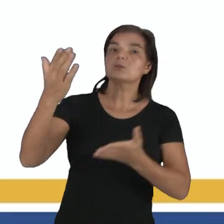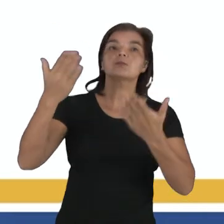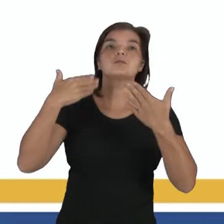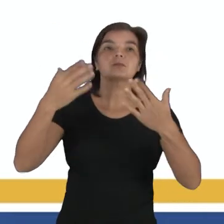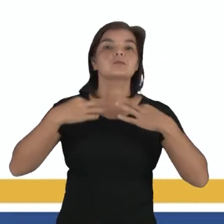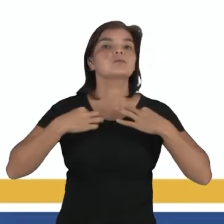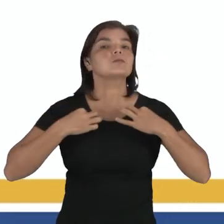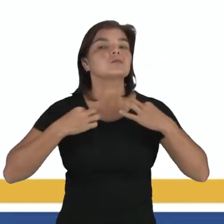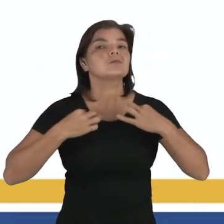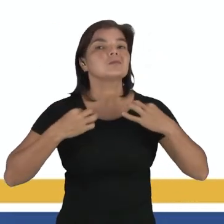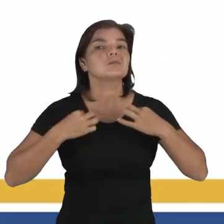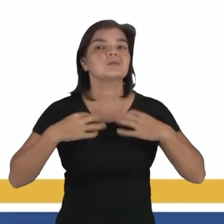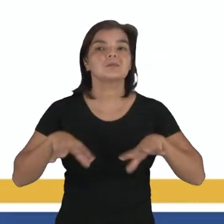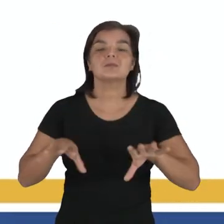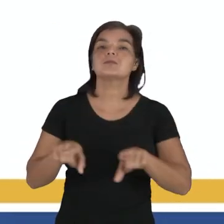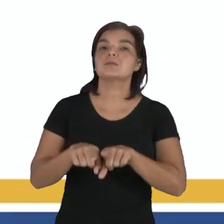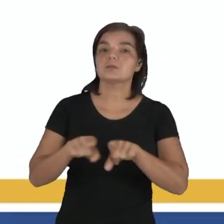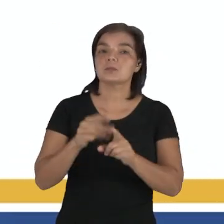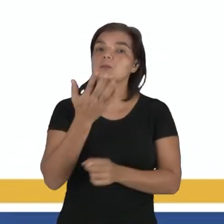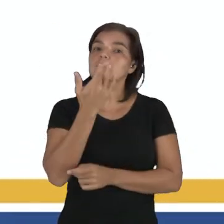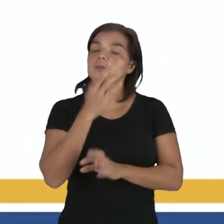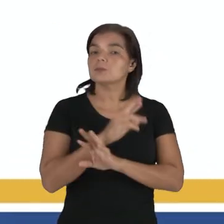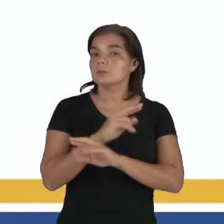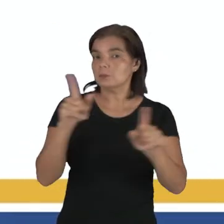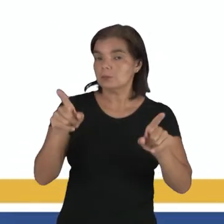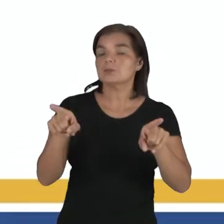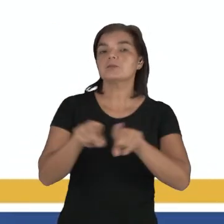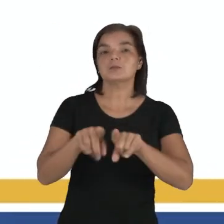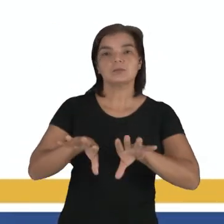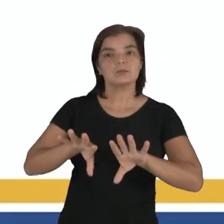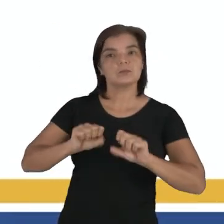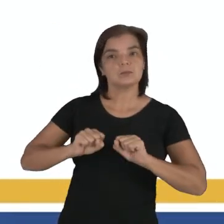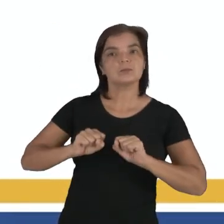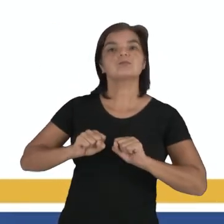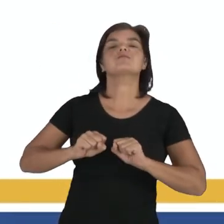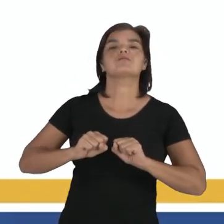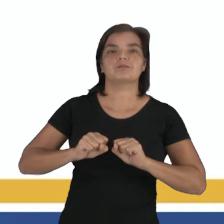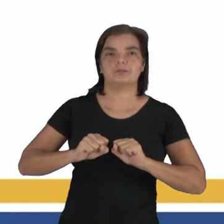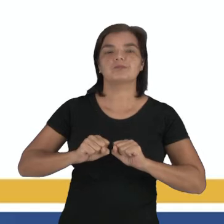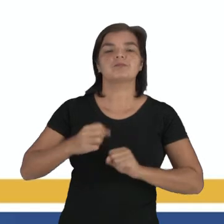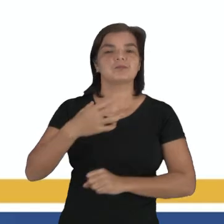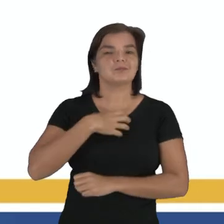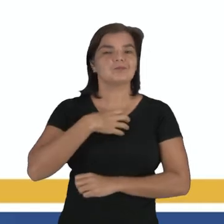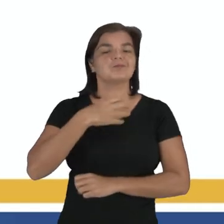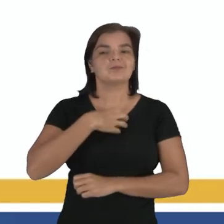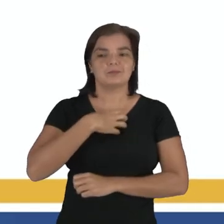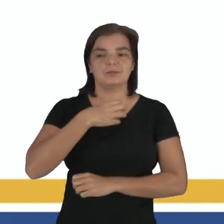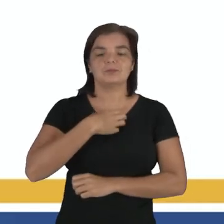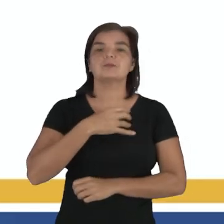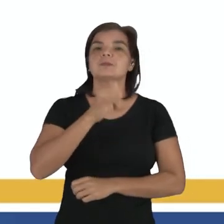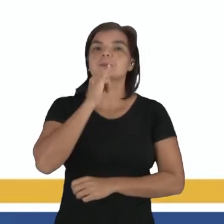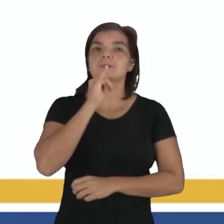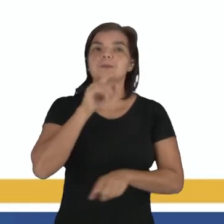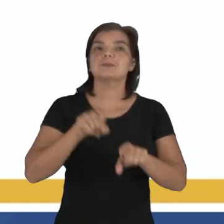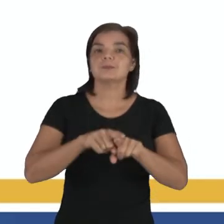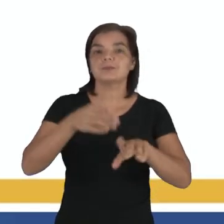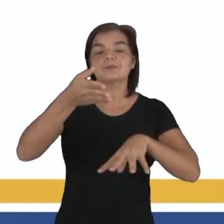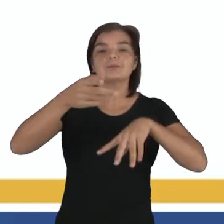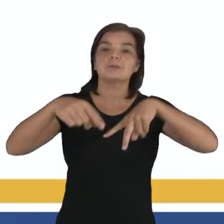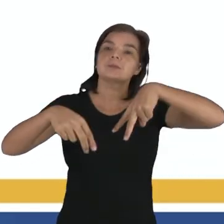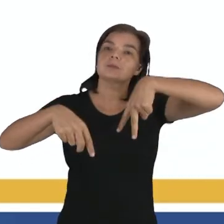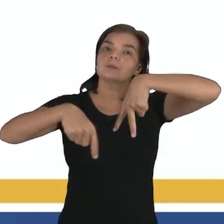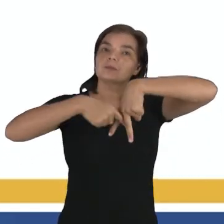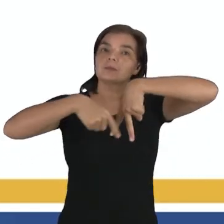as roupas dela, se verificar tem cores diferentes, então já a sensação térmica, por exemplo, da calça